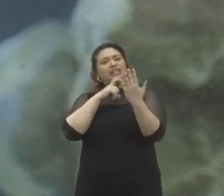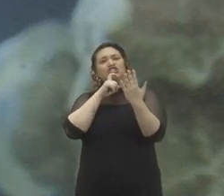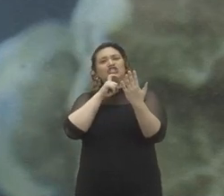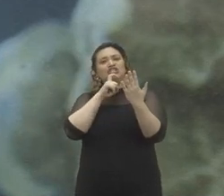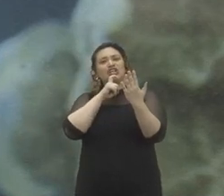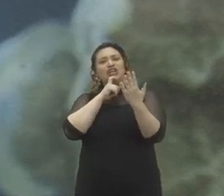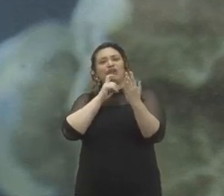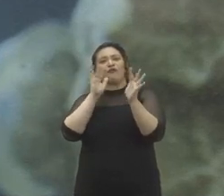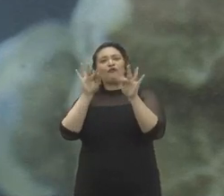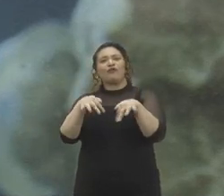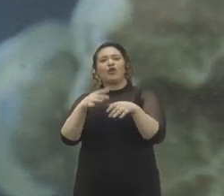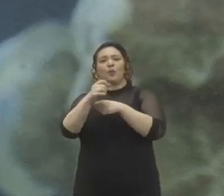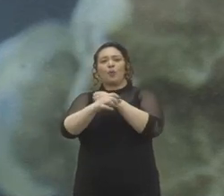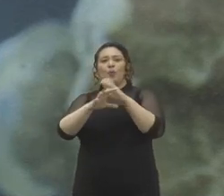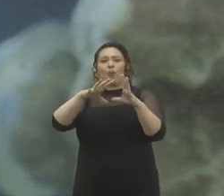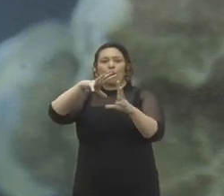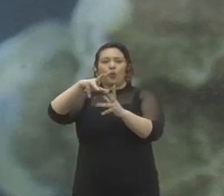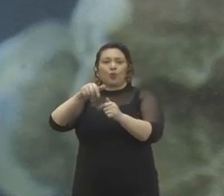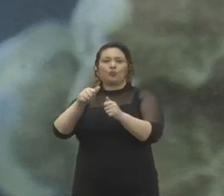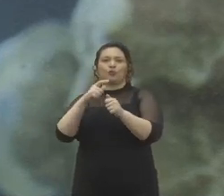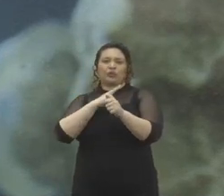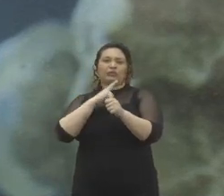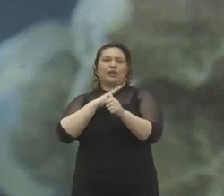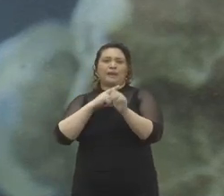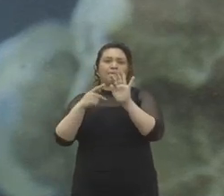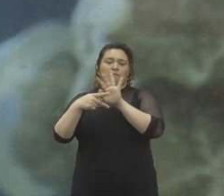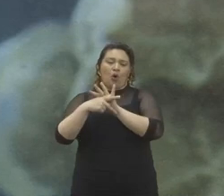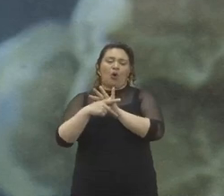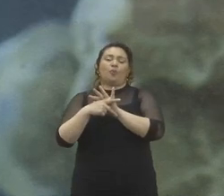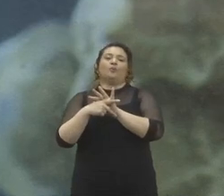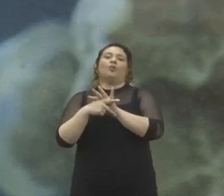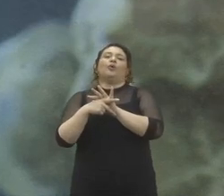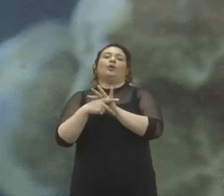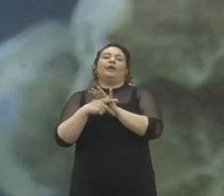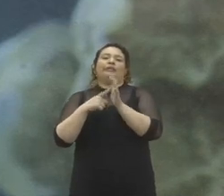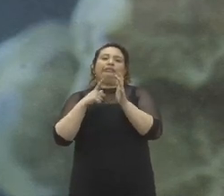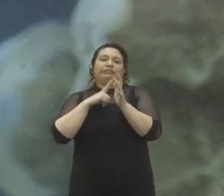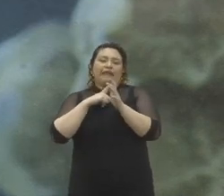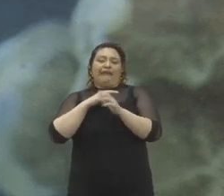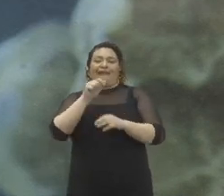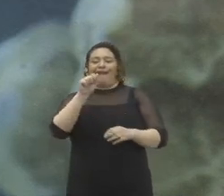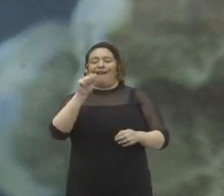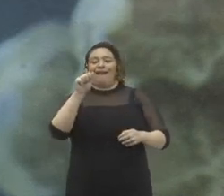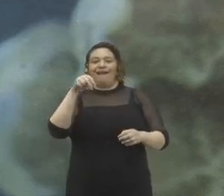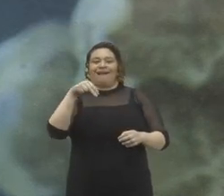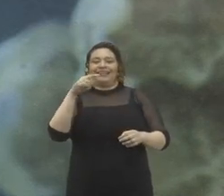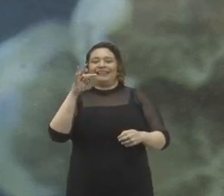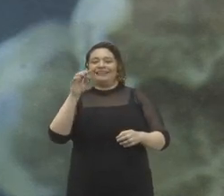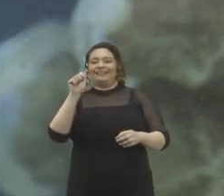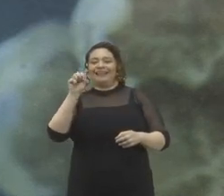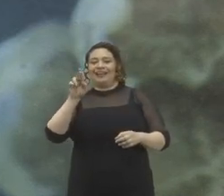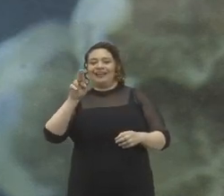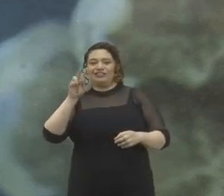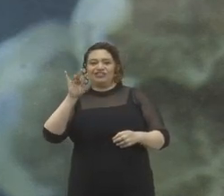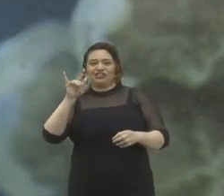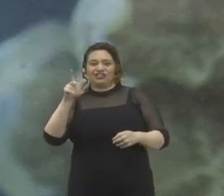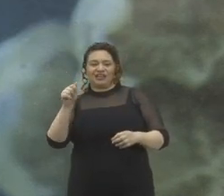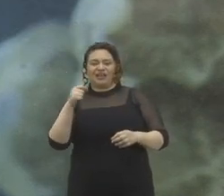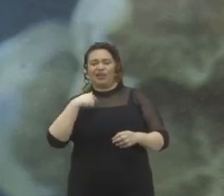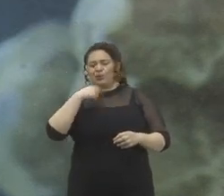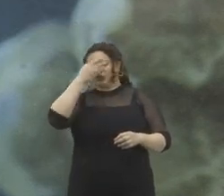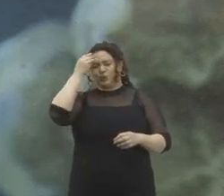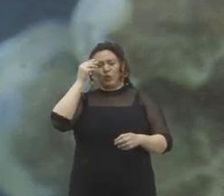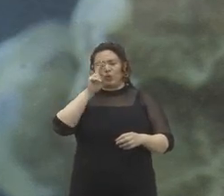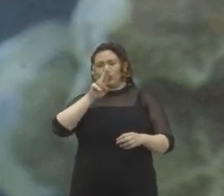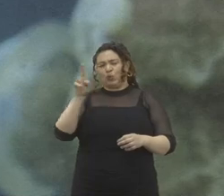fim do mundo né a geleira do fim do mundo que fica na na parte ocidental da Antártida eh tem um nome meio impronunciável eu posso procurar